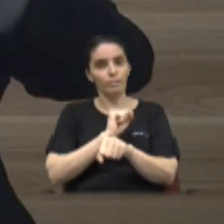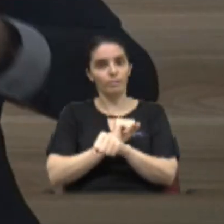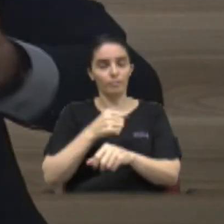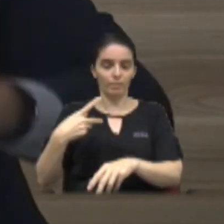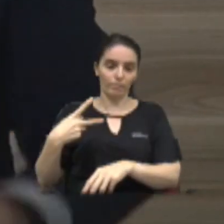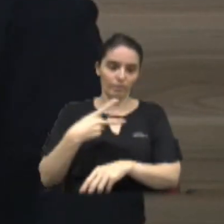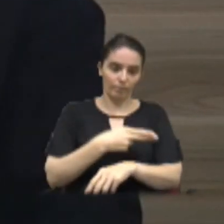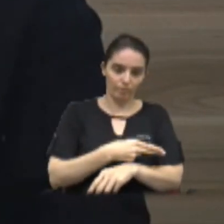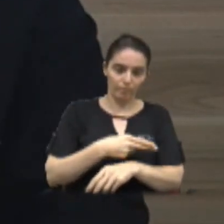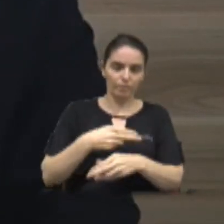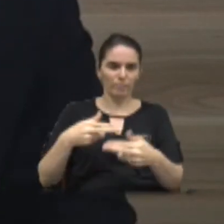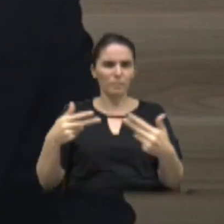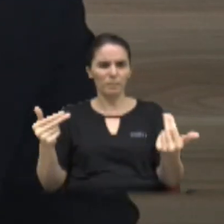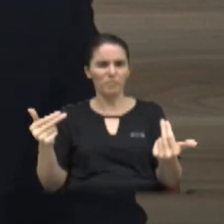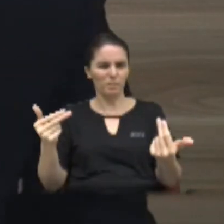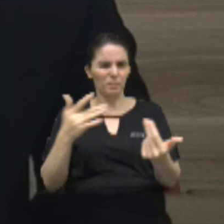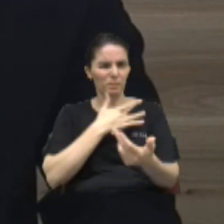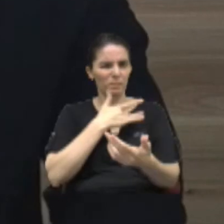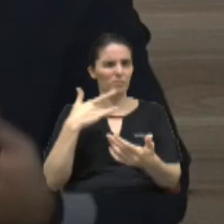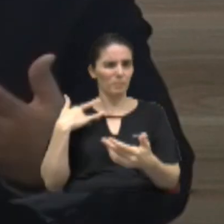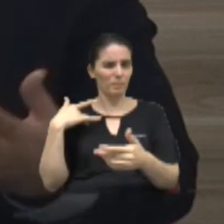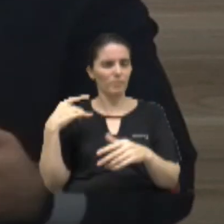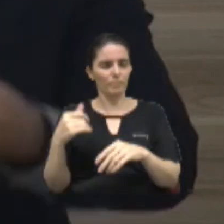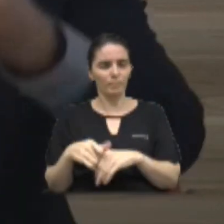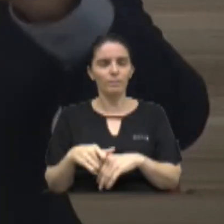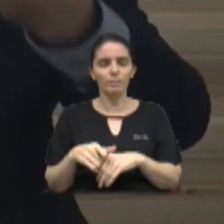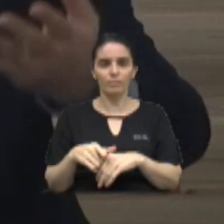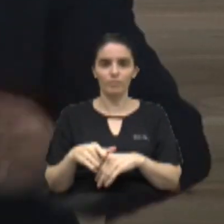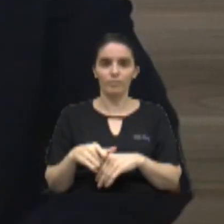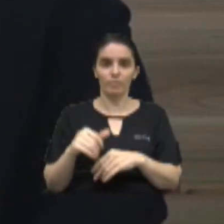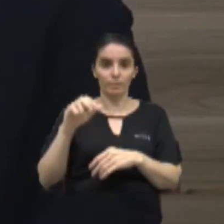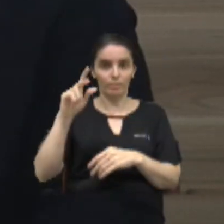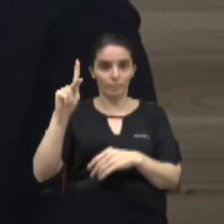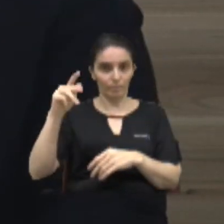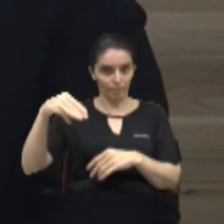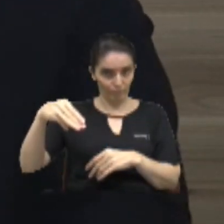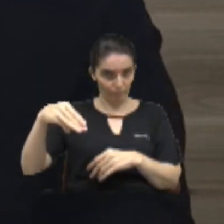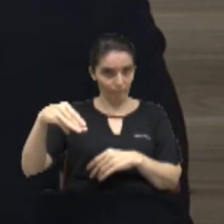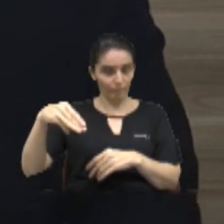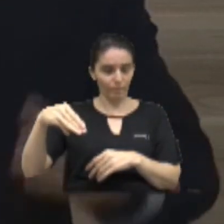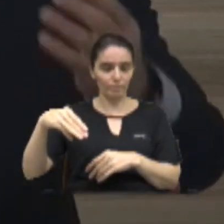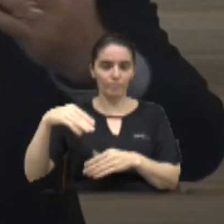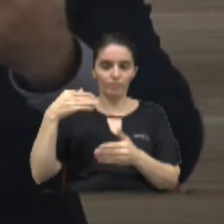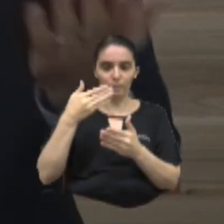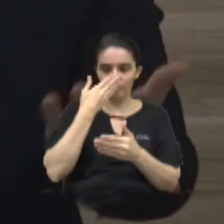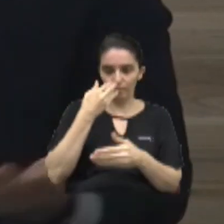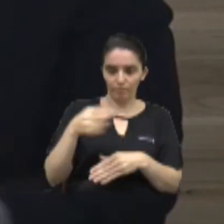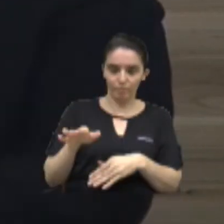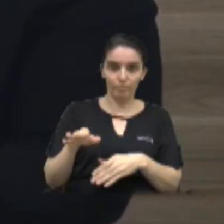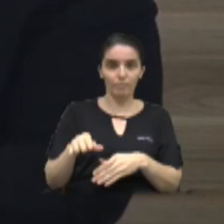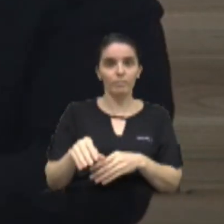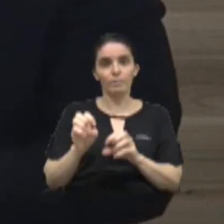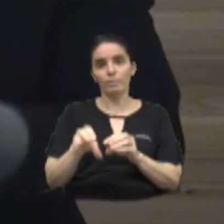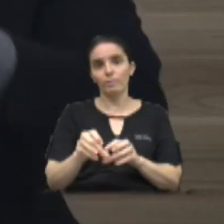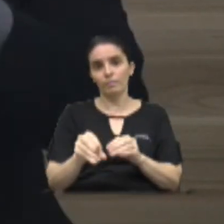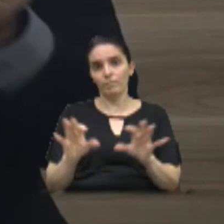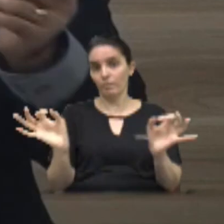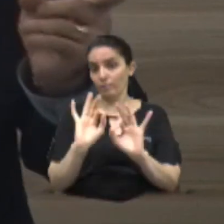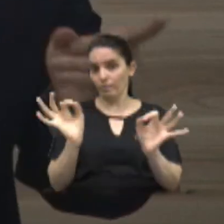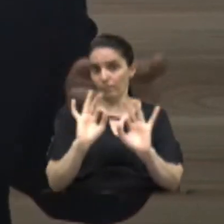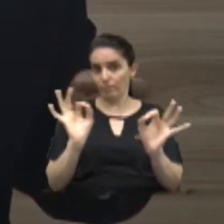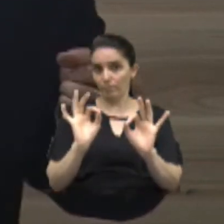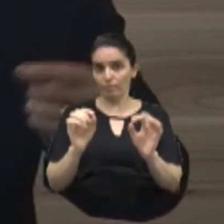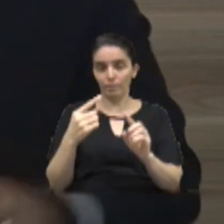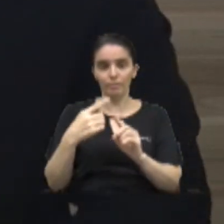operado, cirurgia, a saúde deficitária, entre outras coisas, a polícia militar sucateada, a educação, então não vamos nem entrar, que no